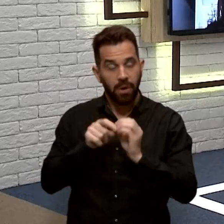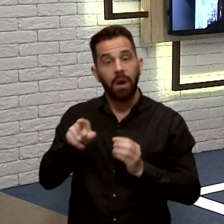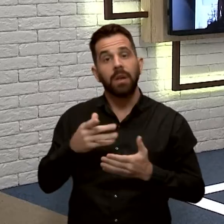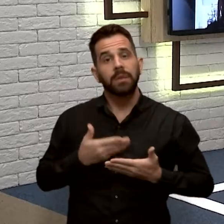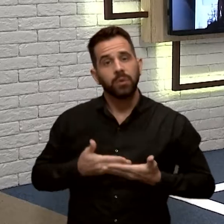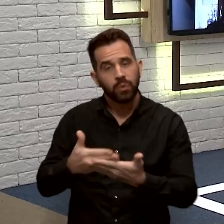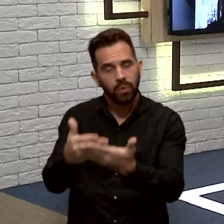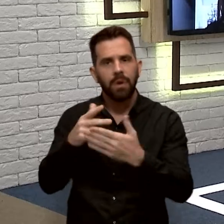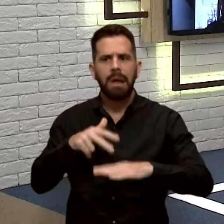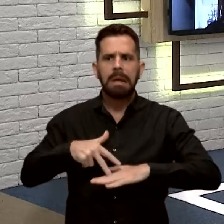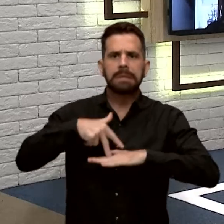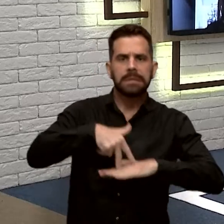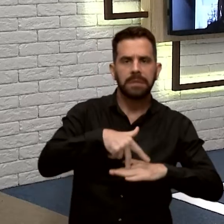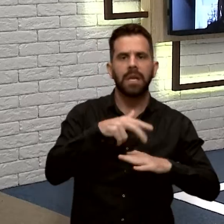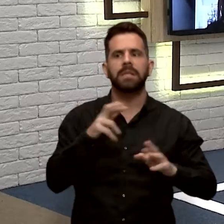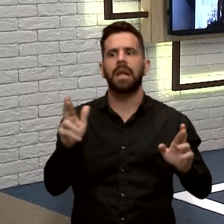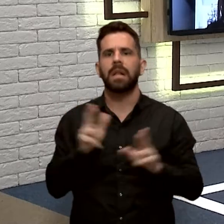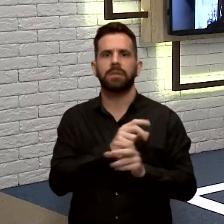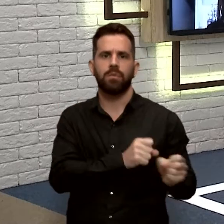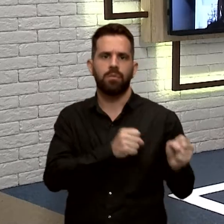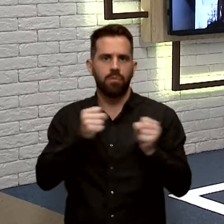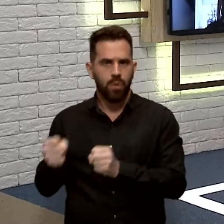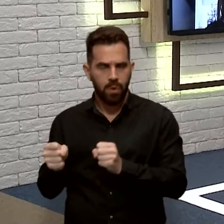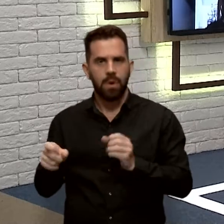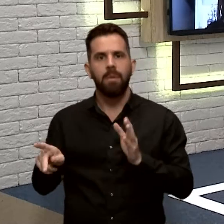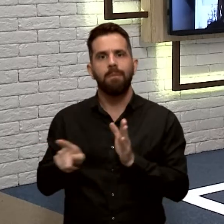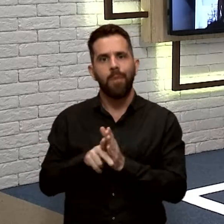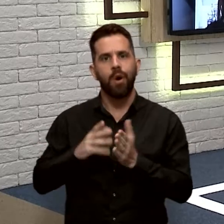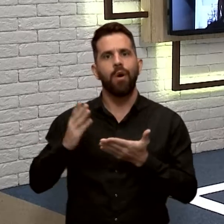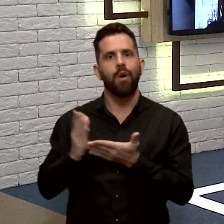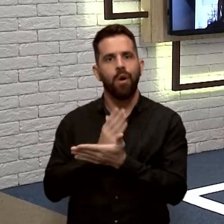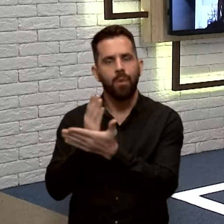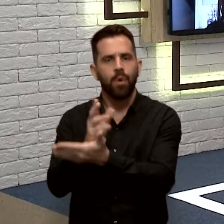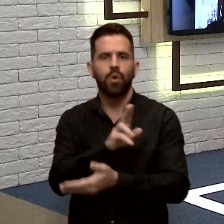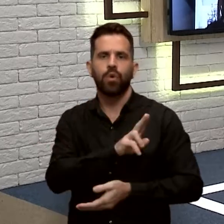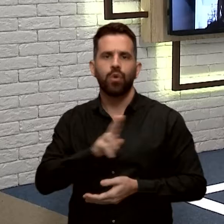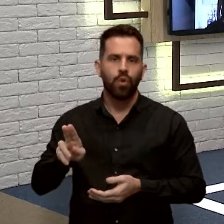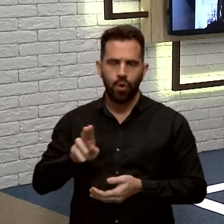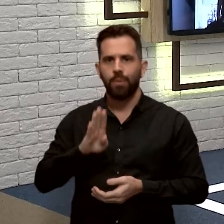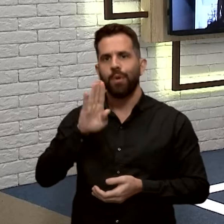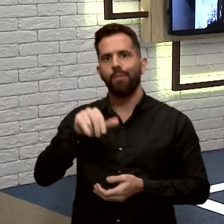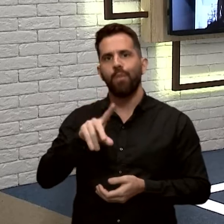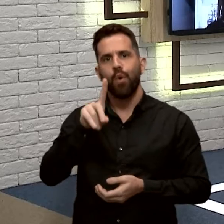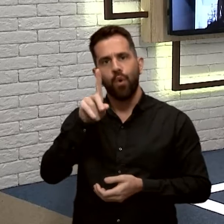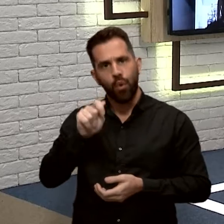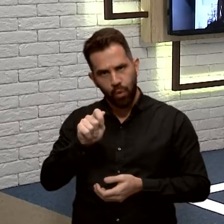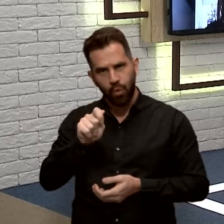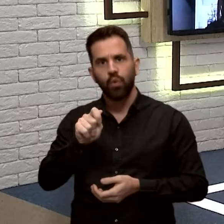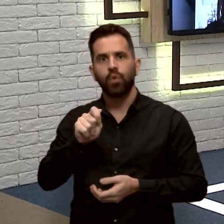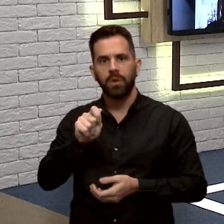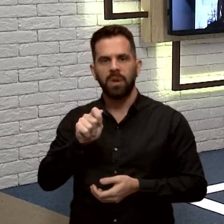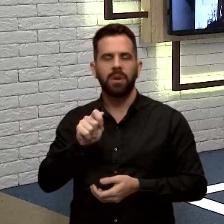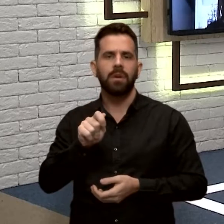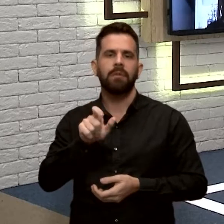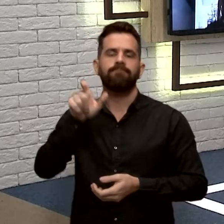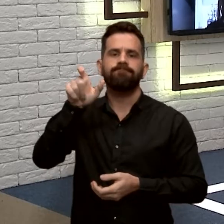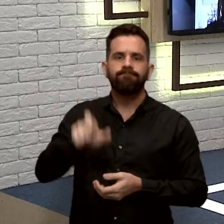resistência e as relações de poder nas músicas do álbum Convoque Seu Buda, do Criolo. Bem-vinda, Jenny, tudo bem?